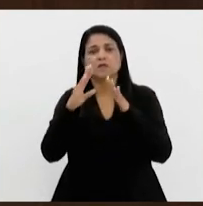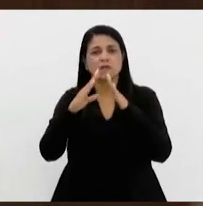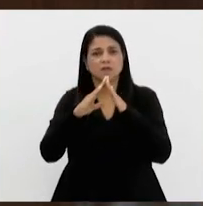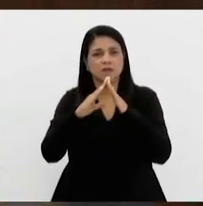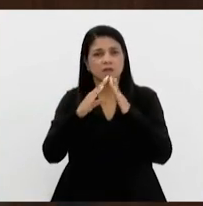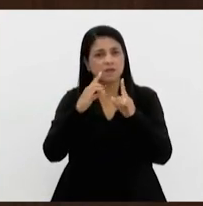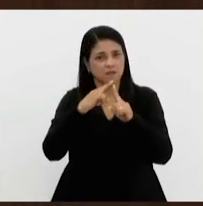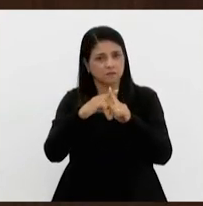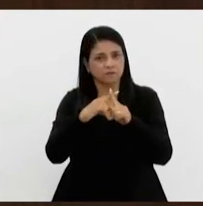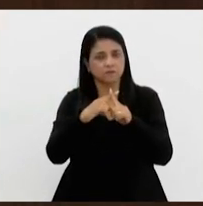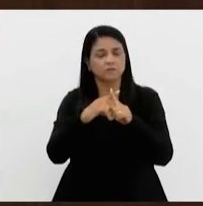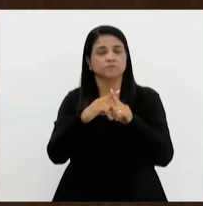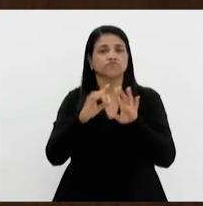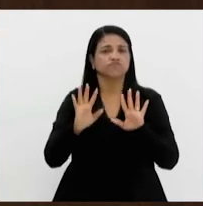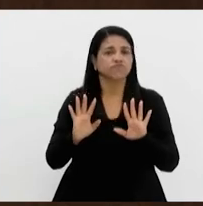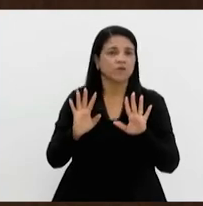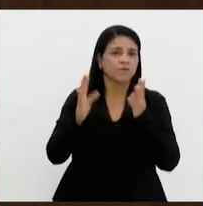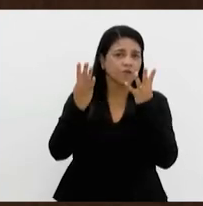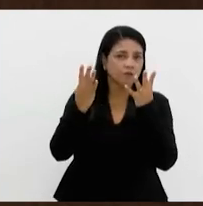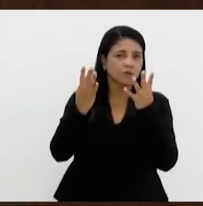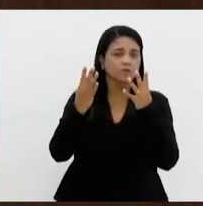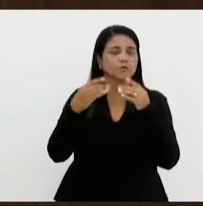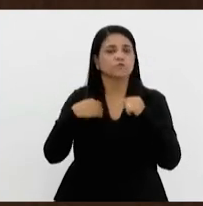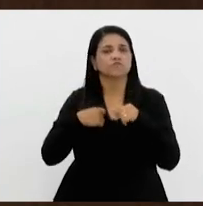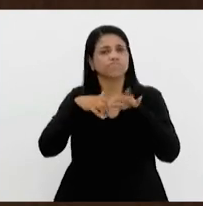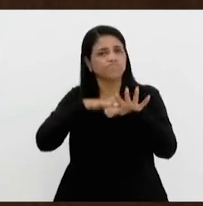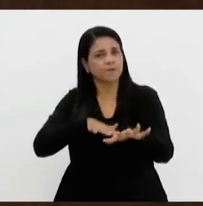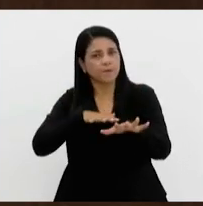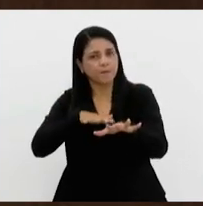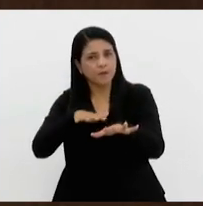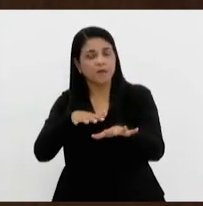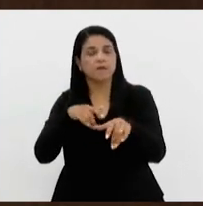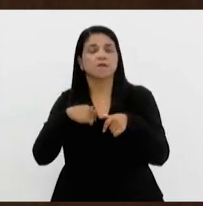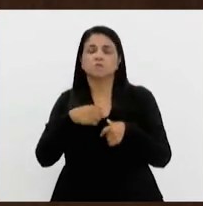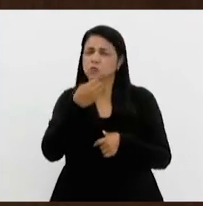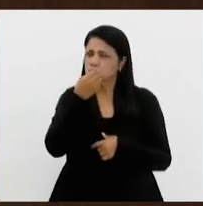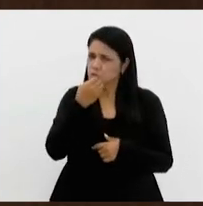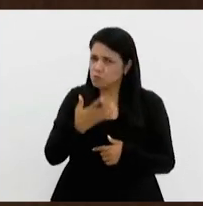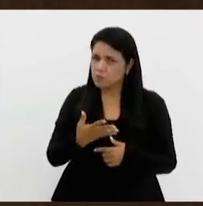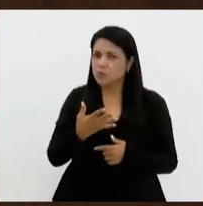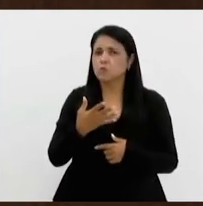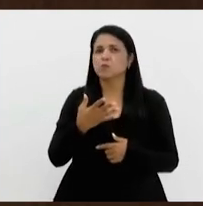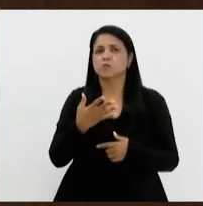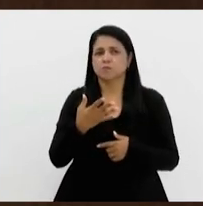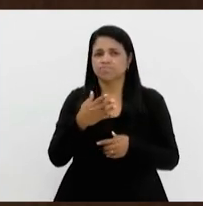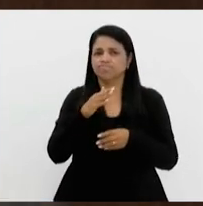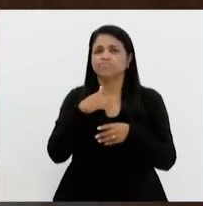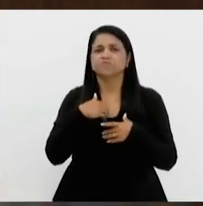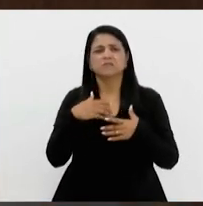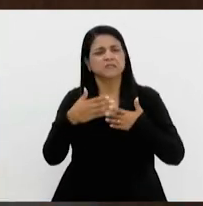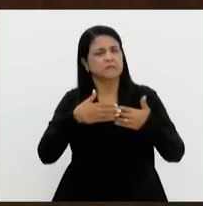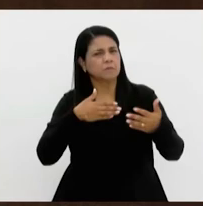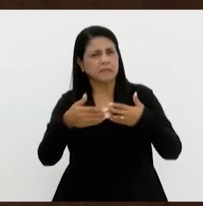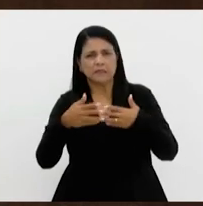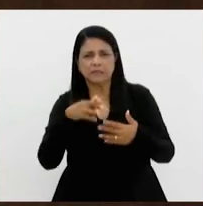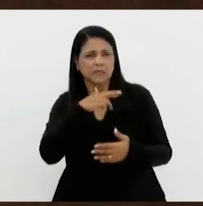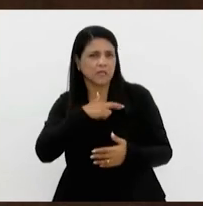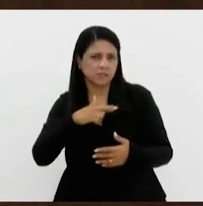Igrejas, momentos, eventos, marchas. Isso deve ser muito bom, independente da religião de cada